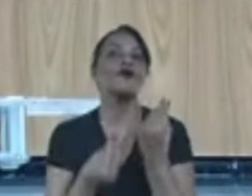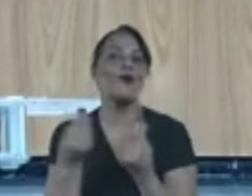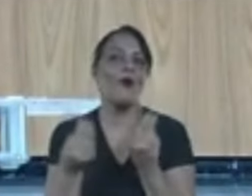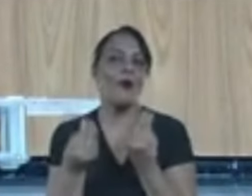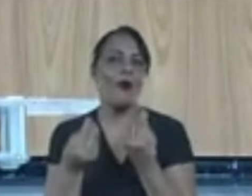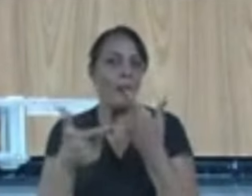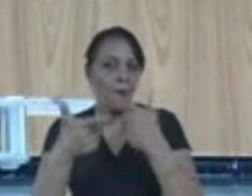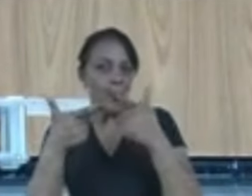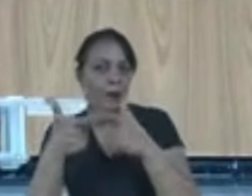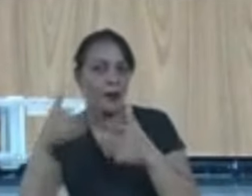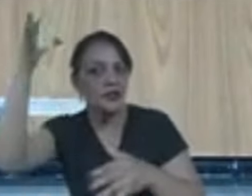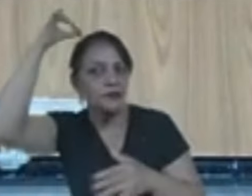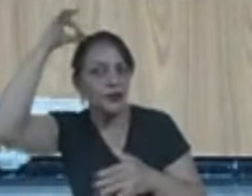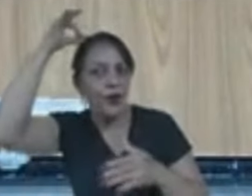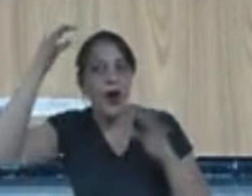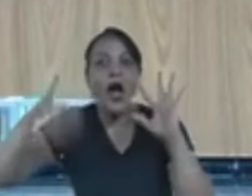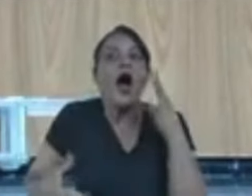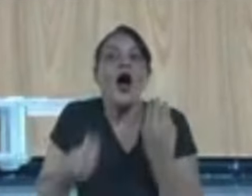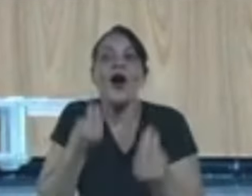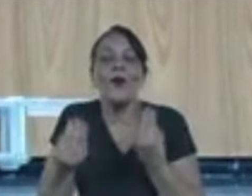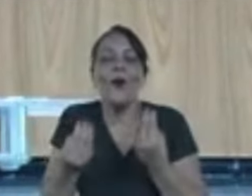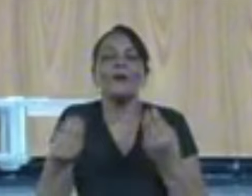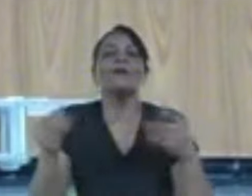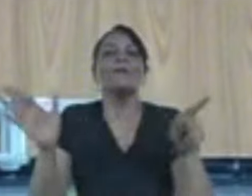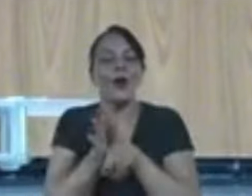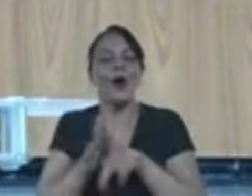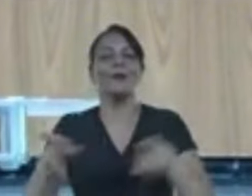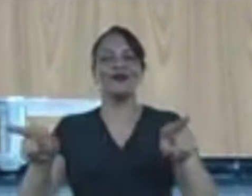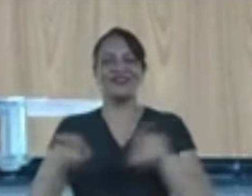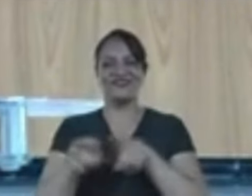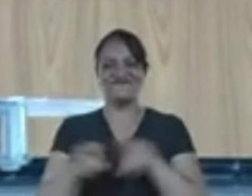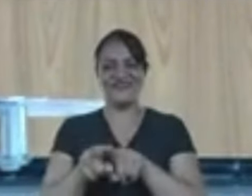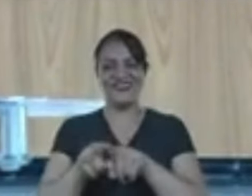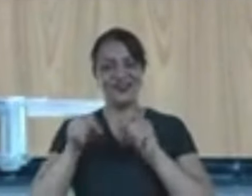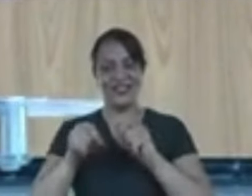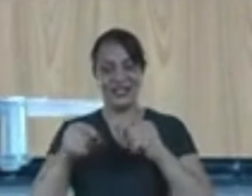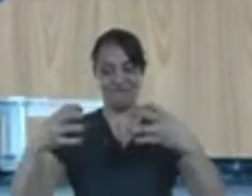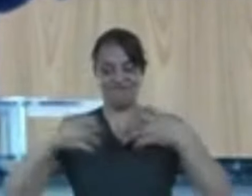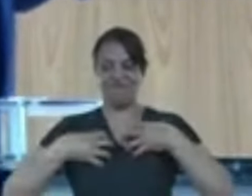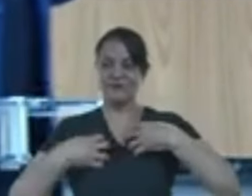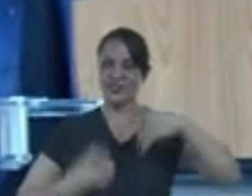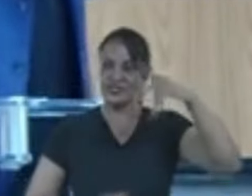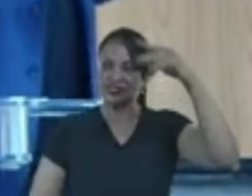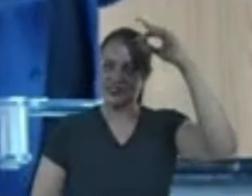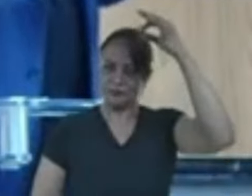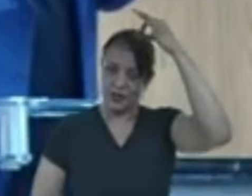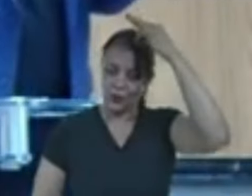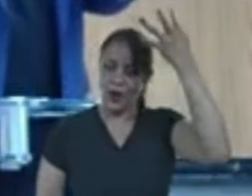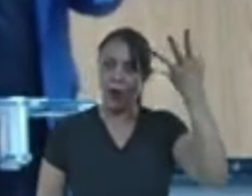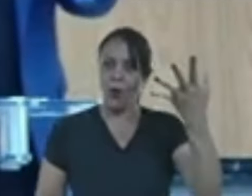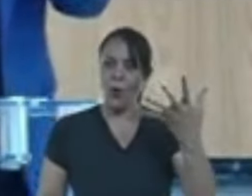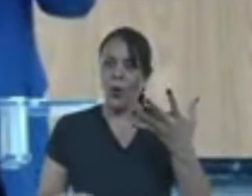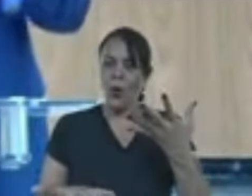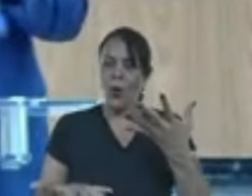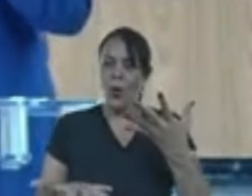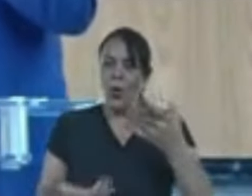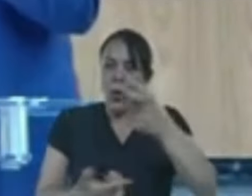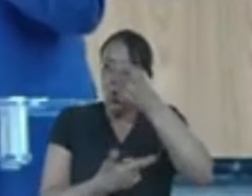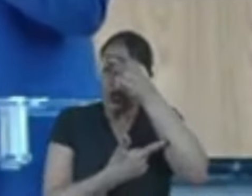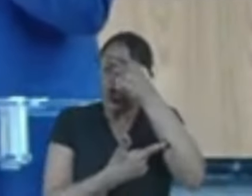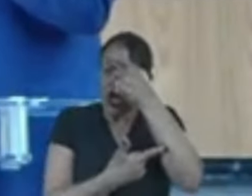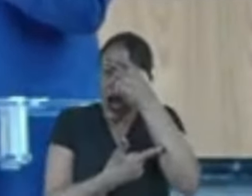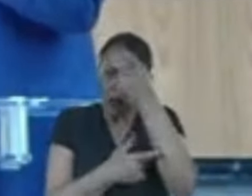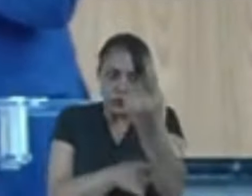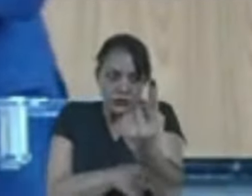espirituais. E a melhor maneira que você tem de poder resistir ao diabo, para ele fugir da tua casa, fugir da tua